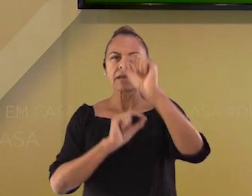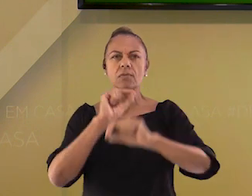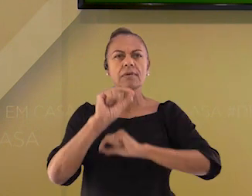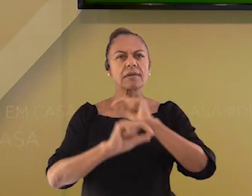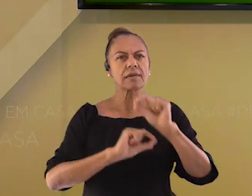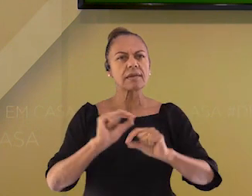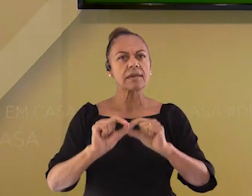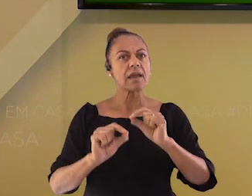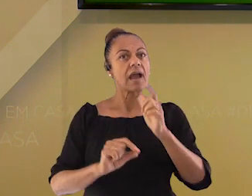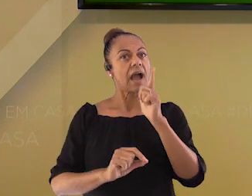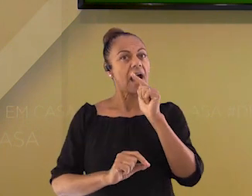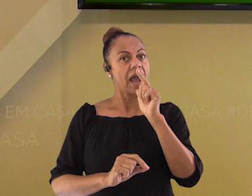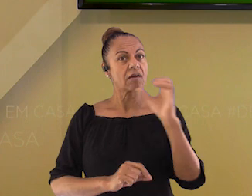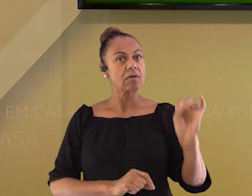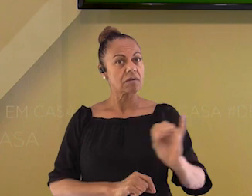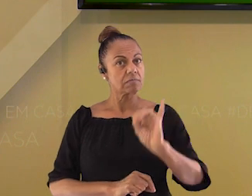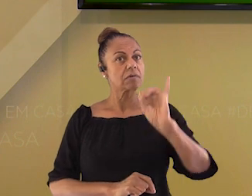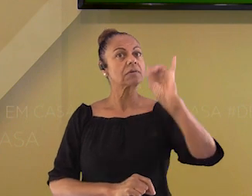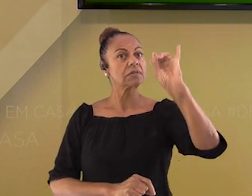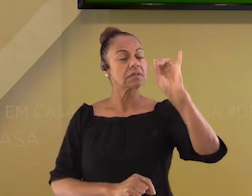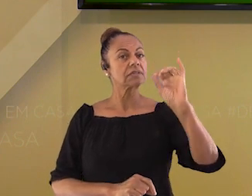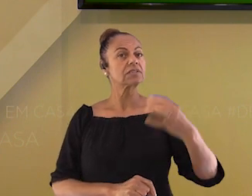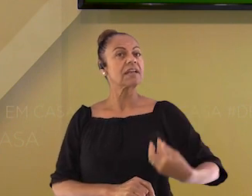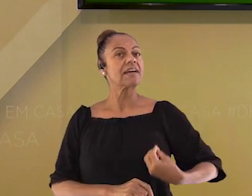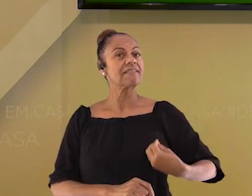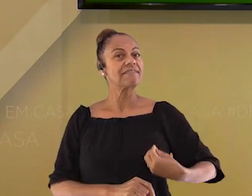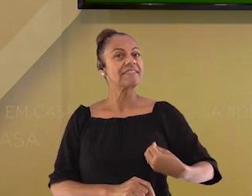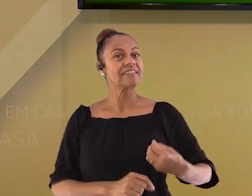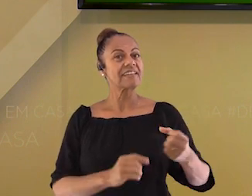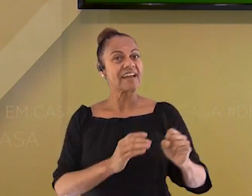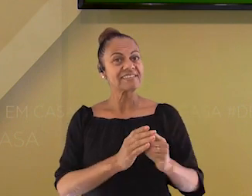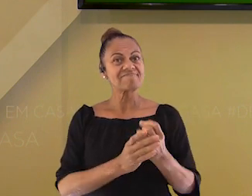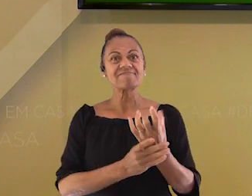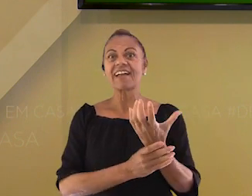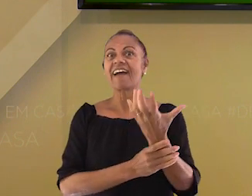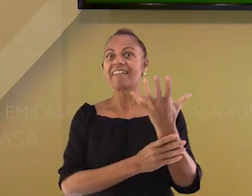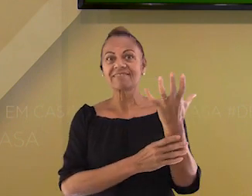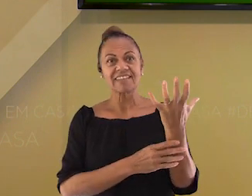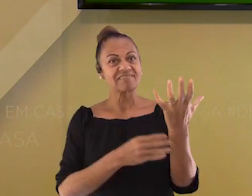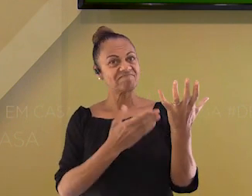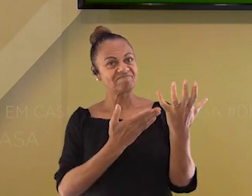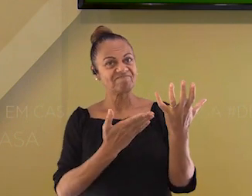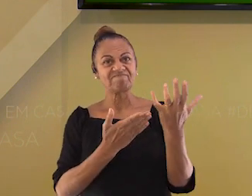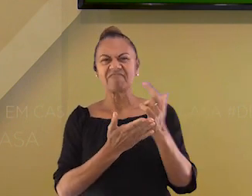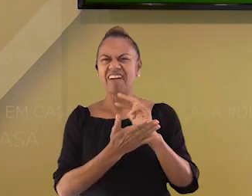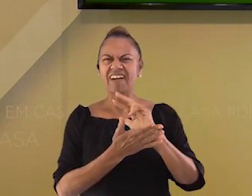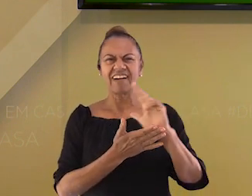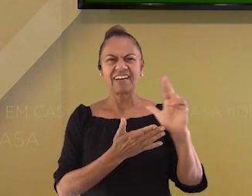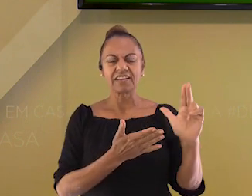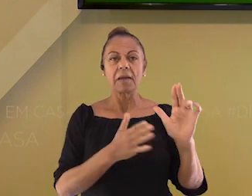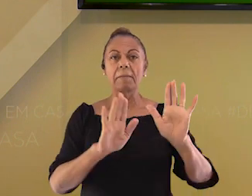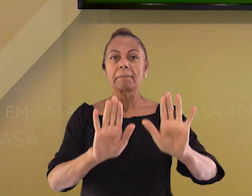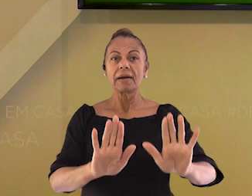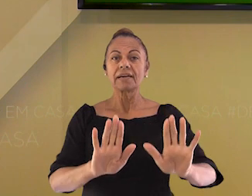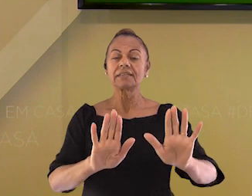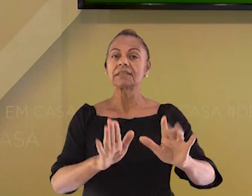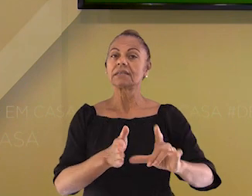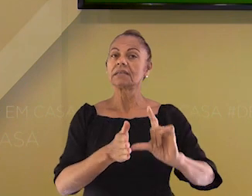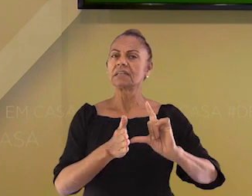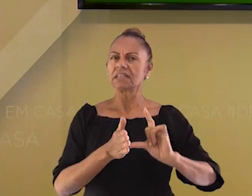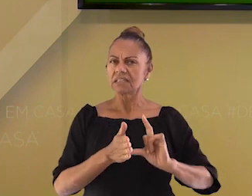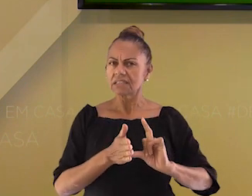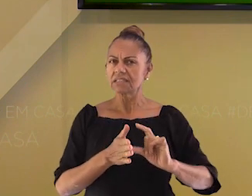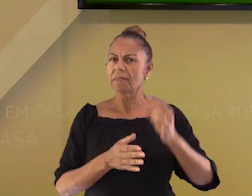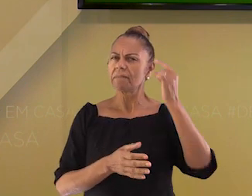a importância da água na vida das plantas. Mas antes, quero que pensem: como a